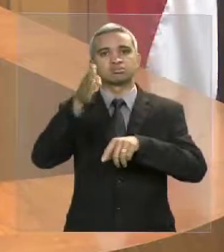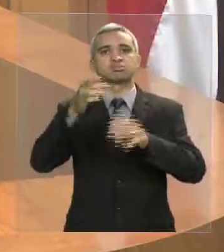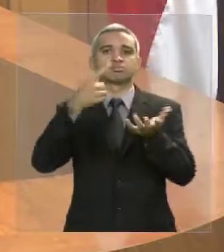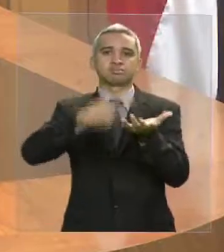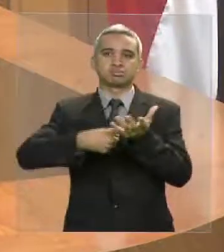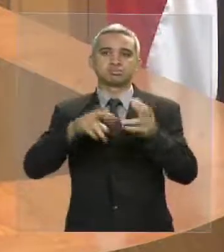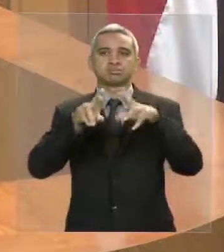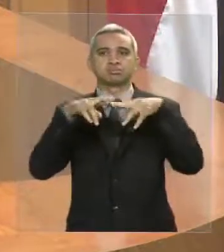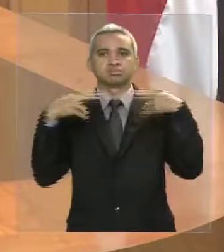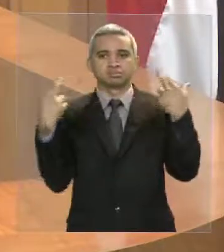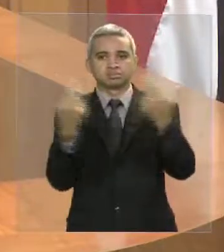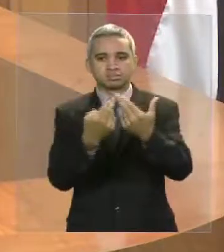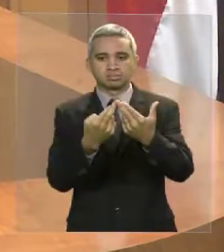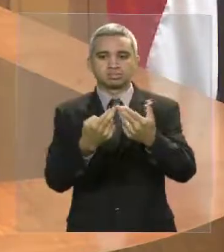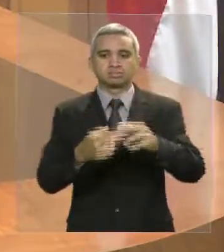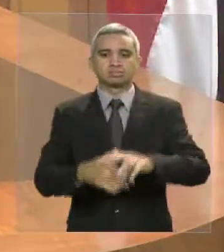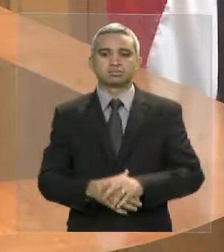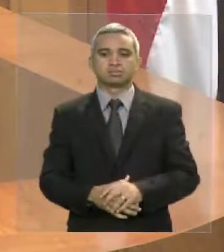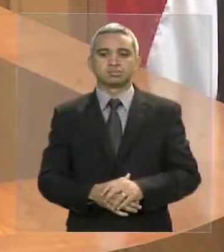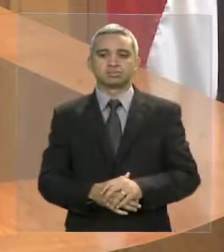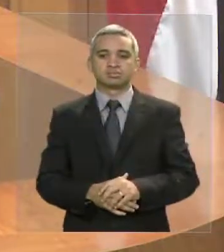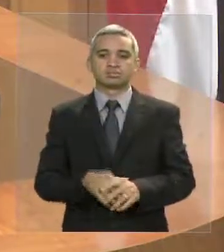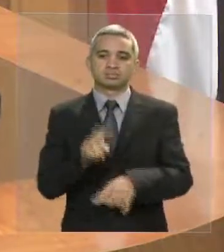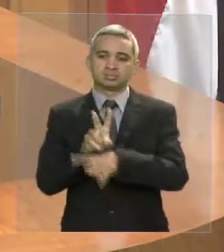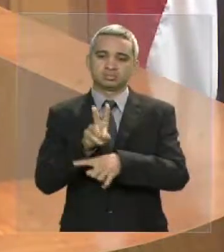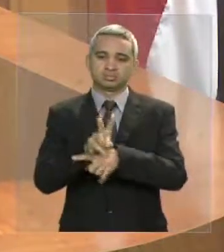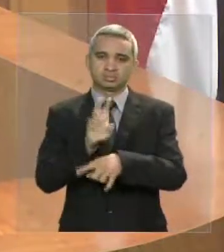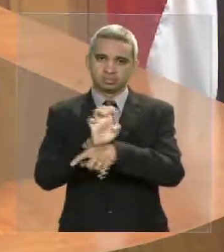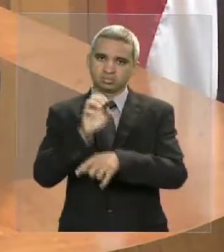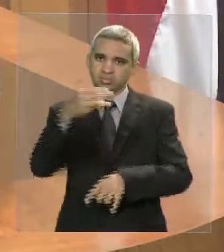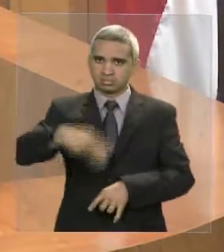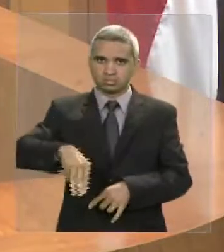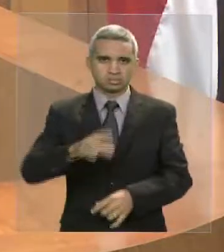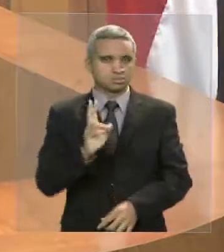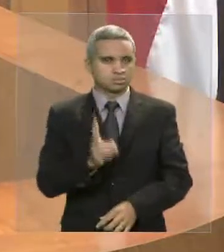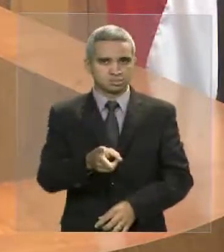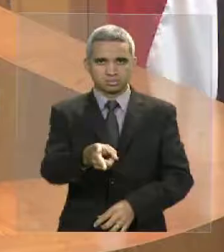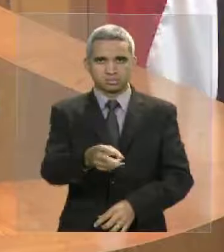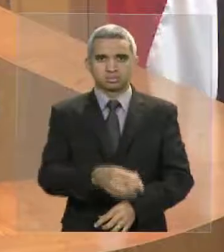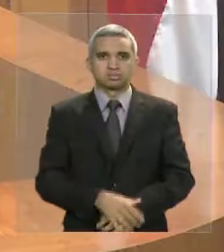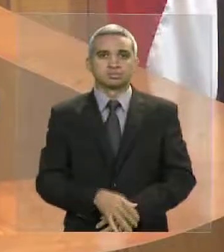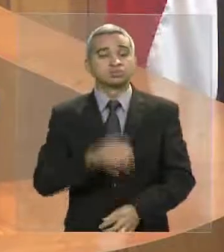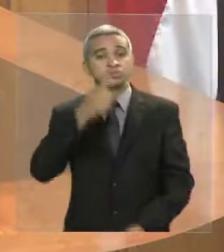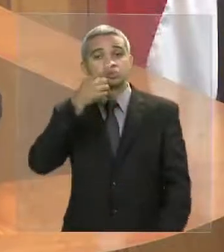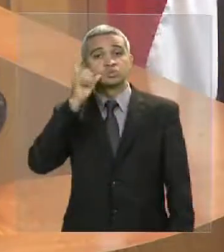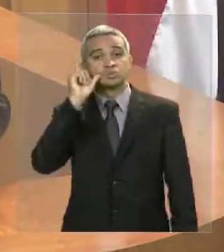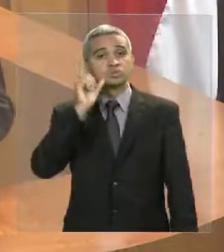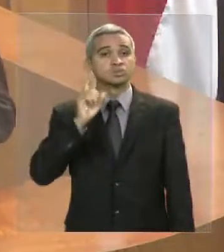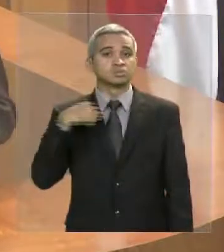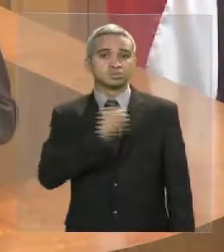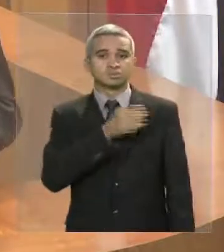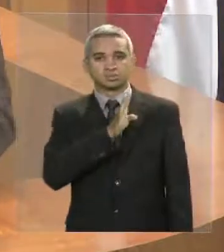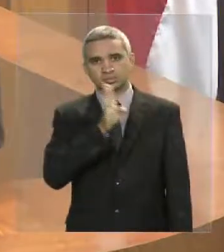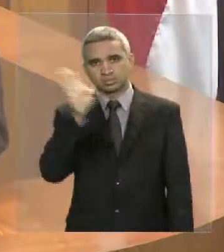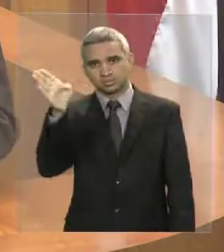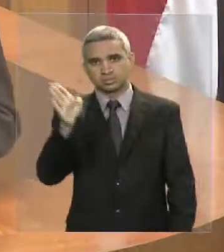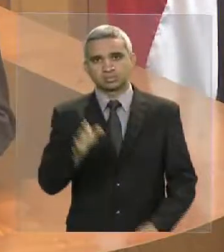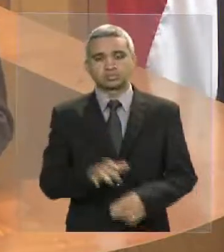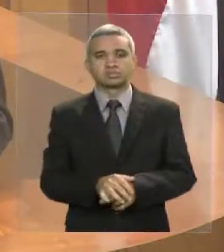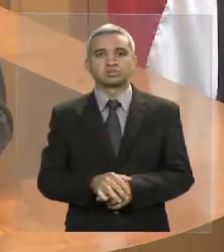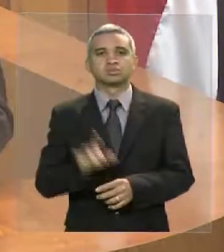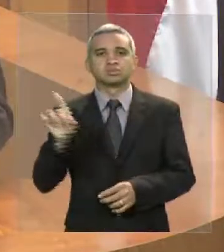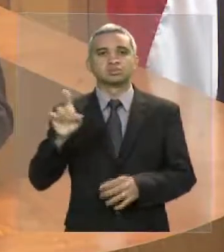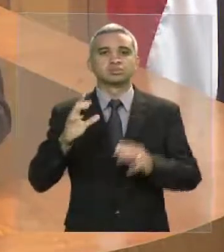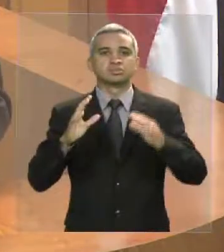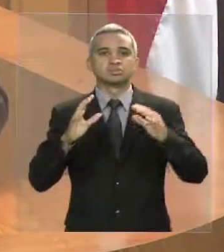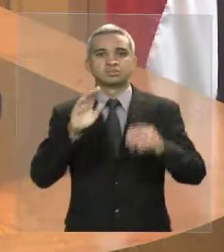nossa proposição em defesa sempre do Estado do Maranhão. Ontem, inclusive, tivemos no Palácio dos Leões, falando de